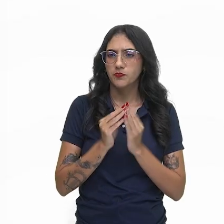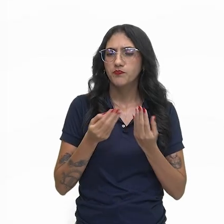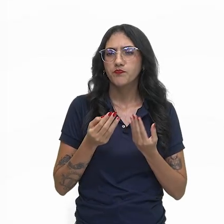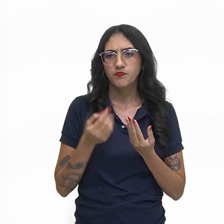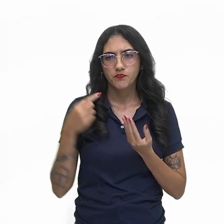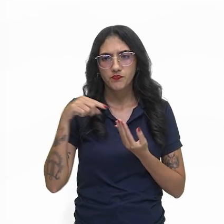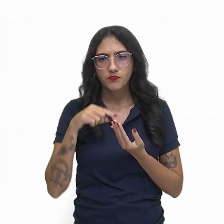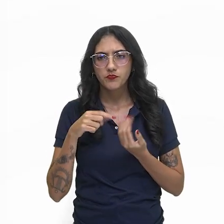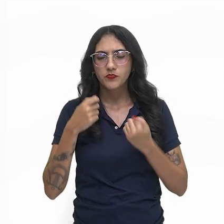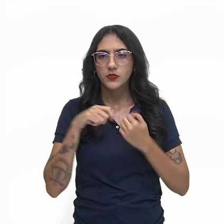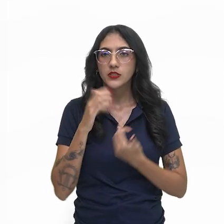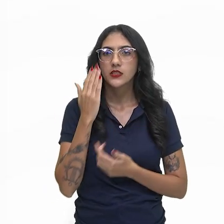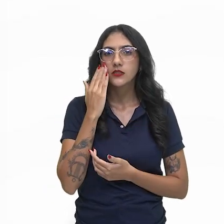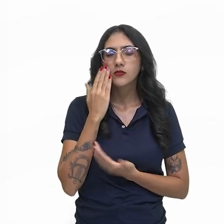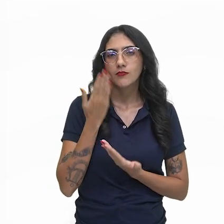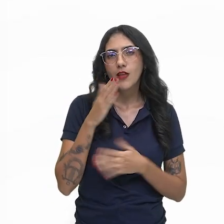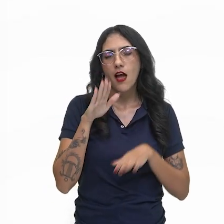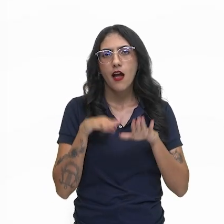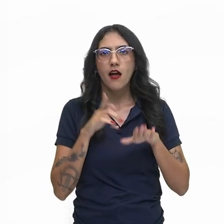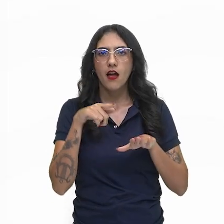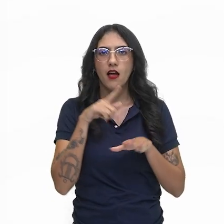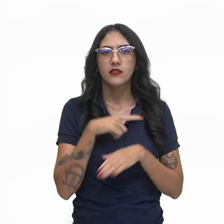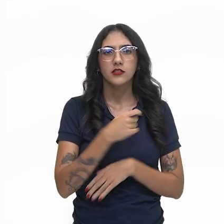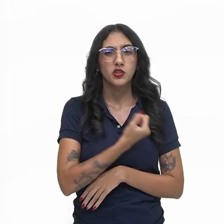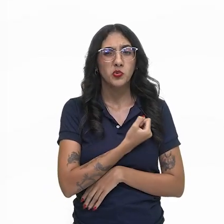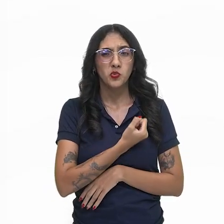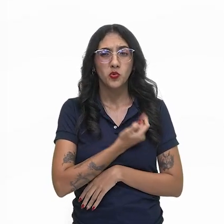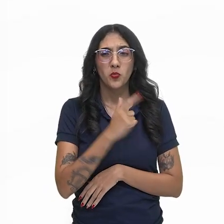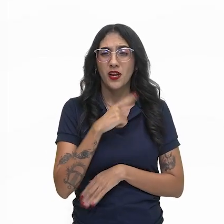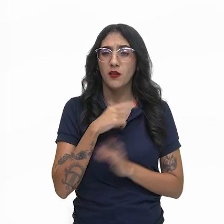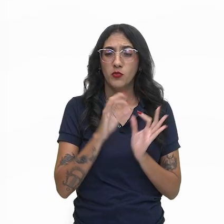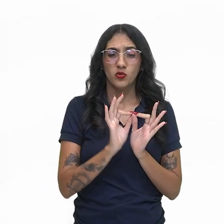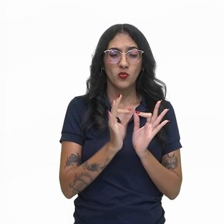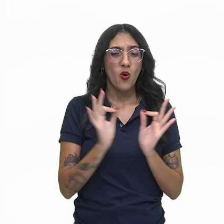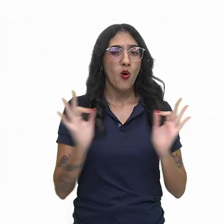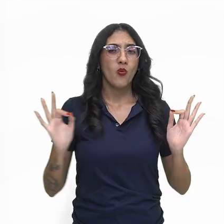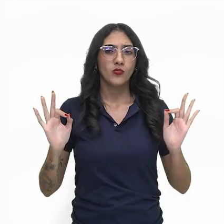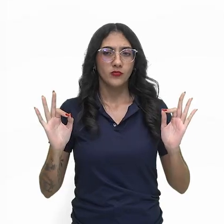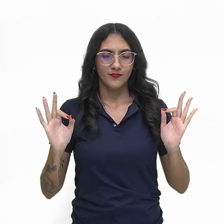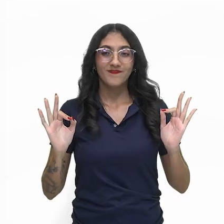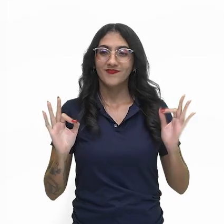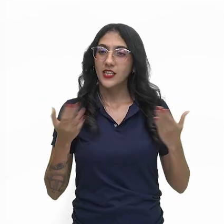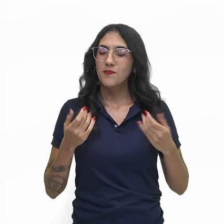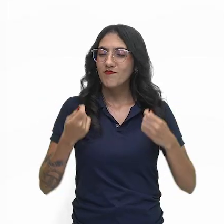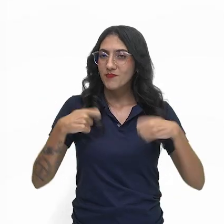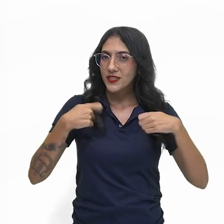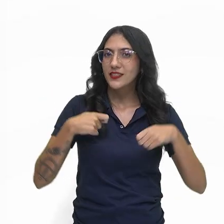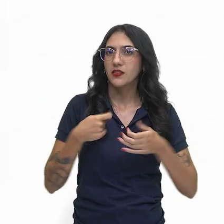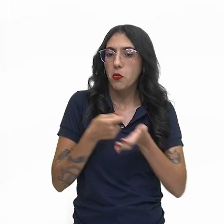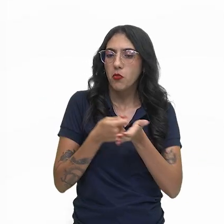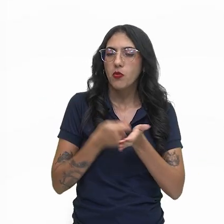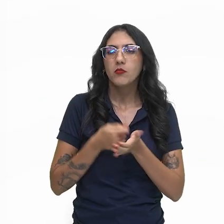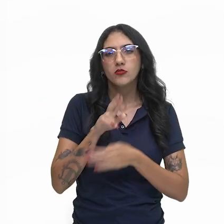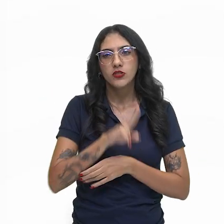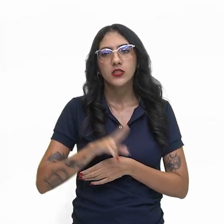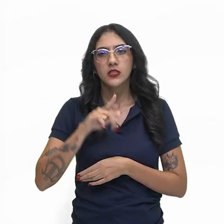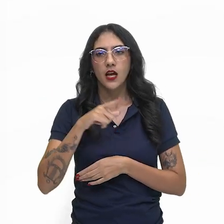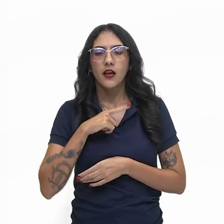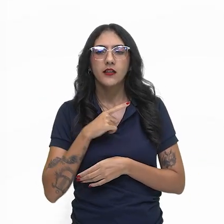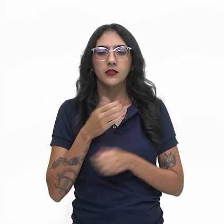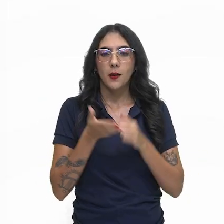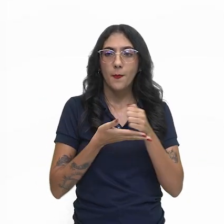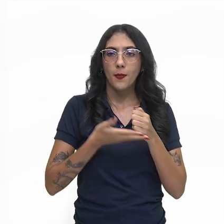pessoal, às vezes o número é muito grande para mim escrever ele, então eu obrigatoriamente tenho que colocar ele em notação